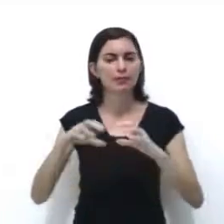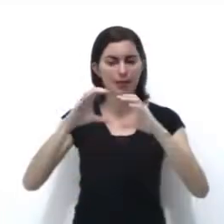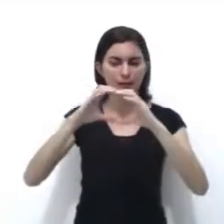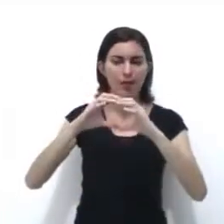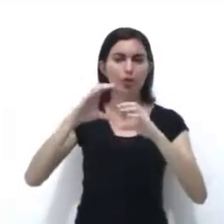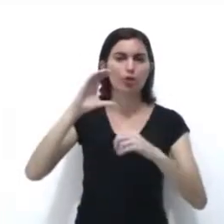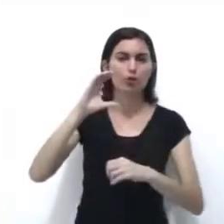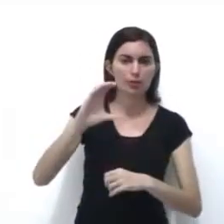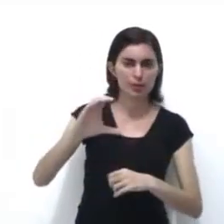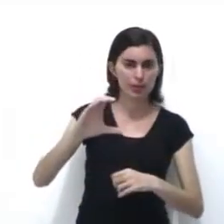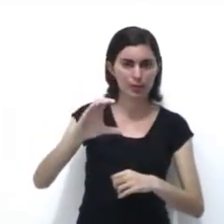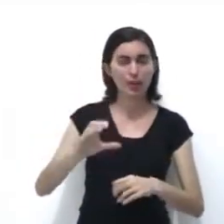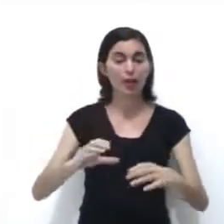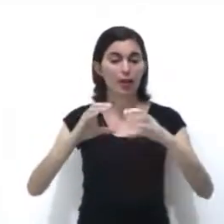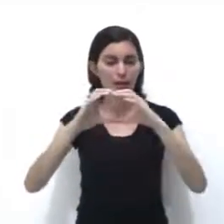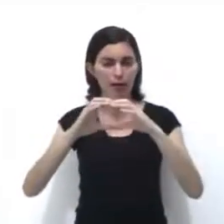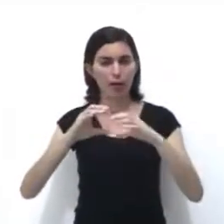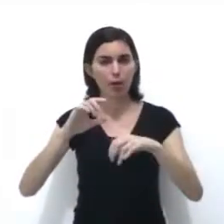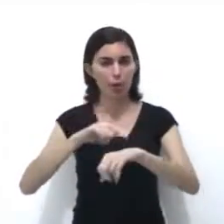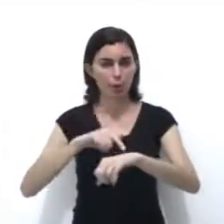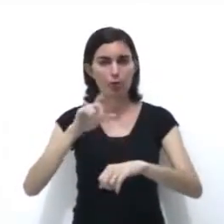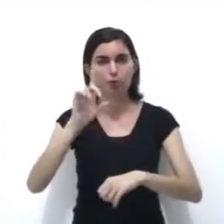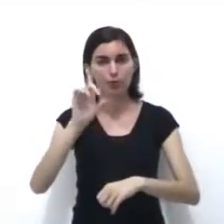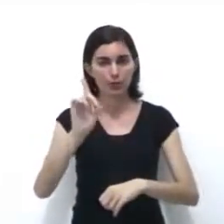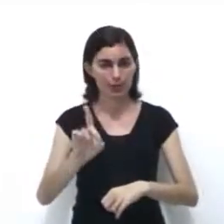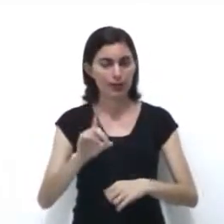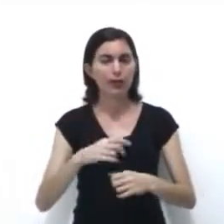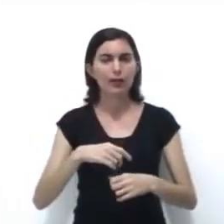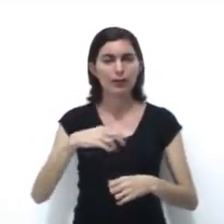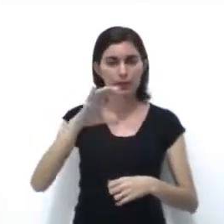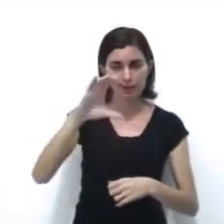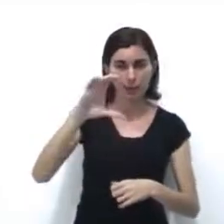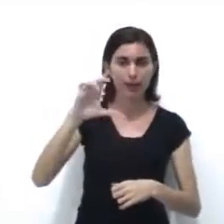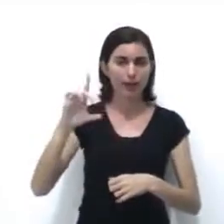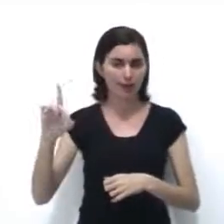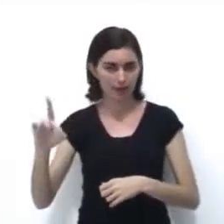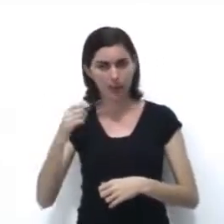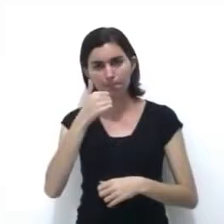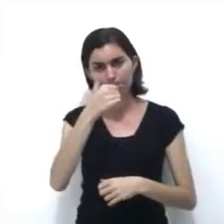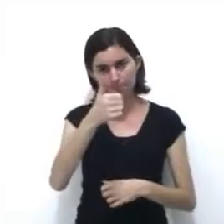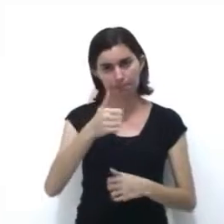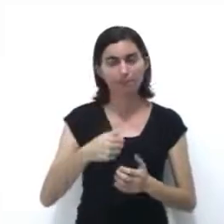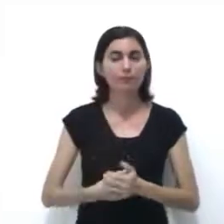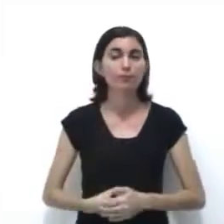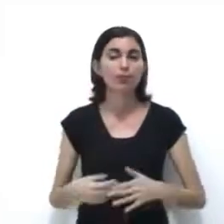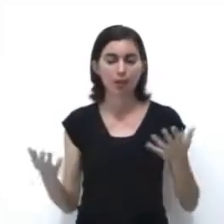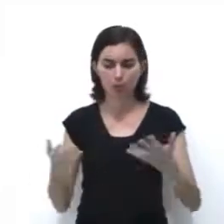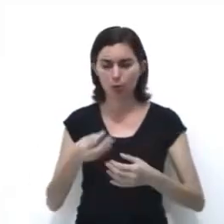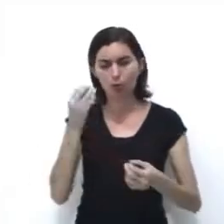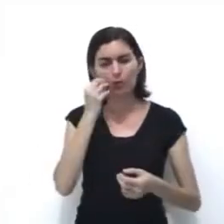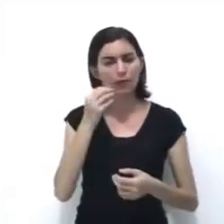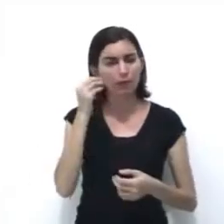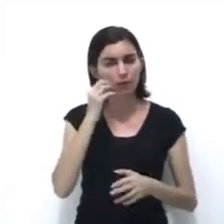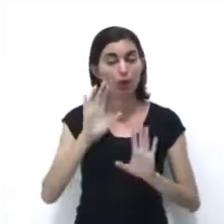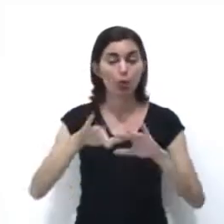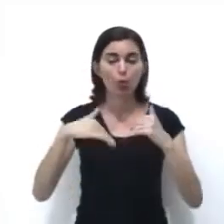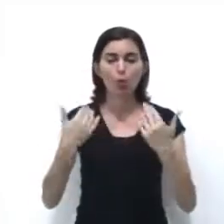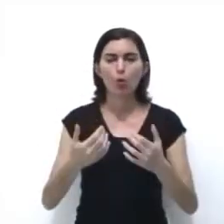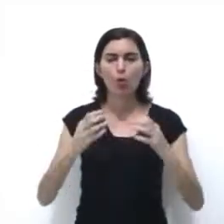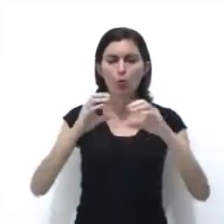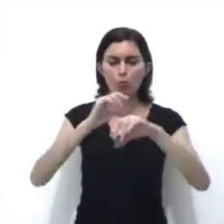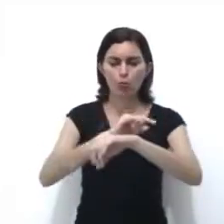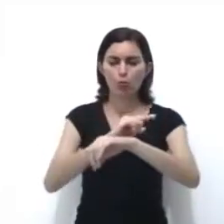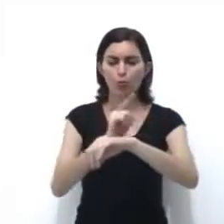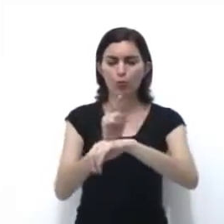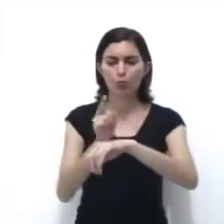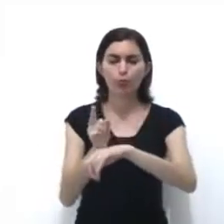o relógio C e o relógio D. Muito bem, legal. Agora vamos ver aqui em qual